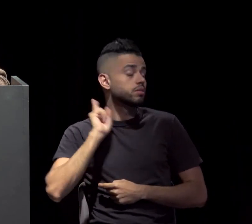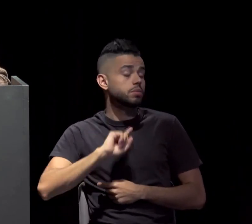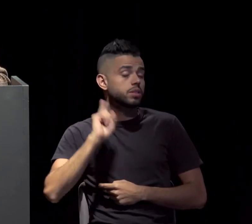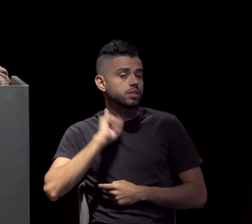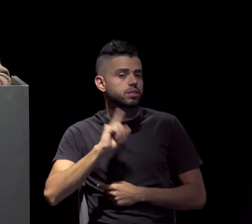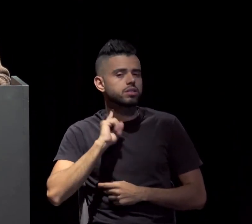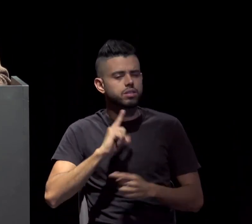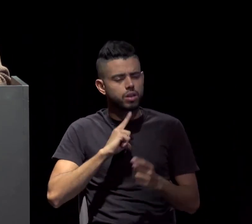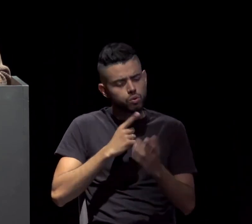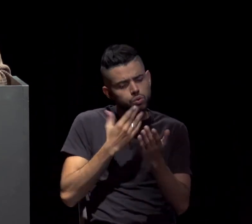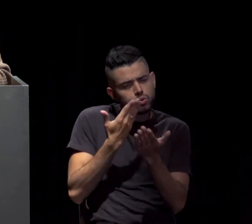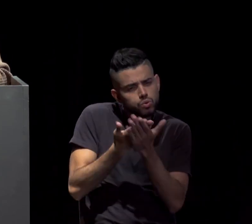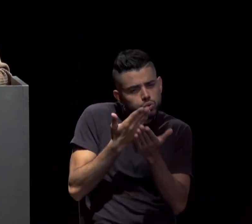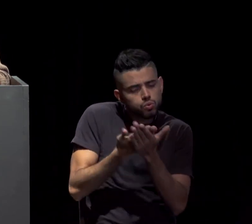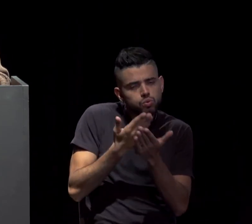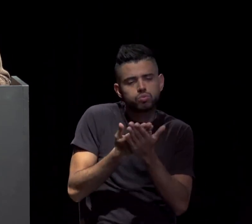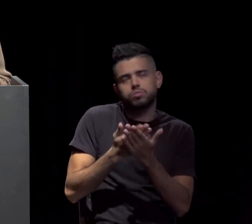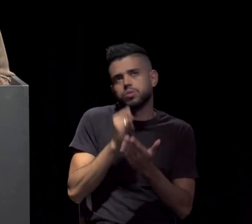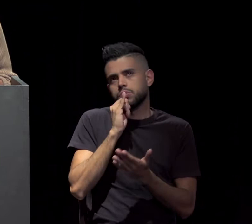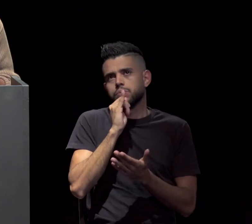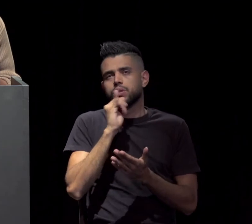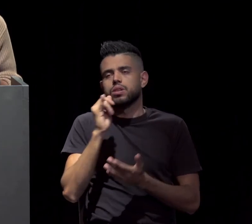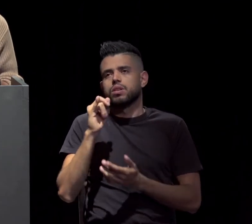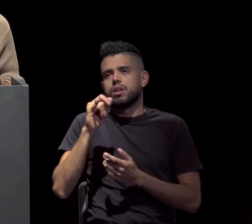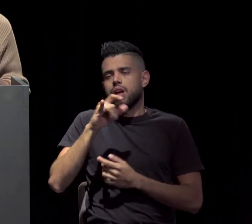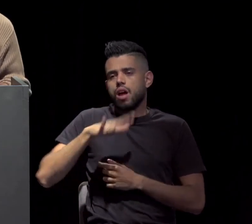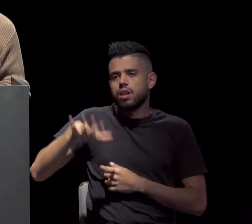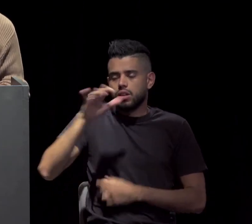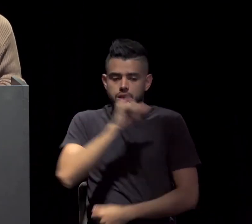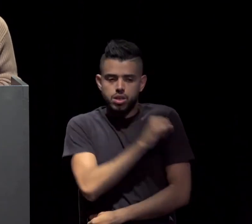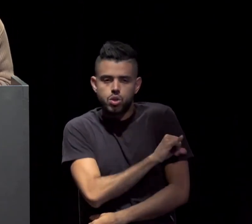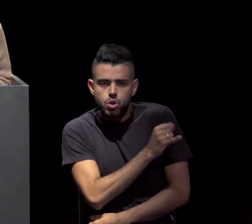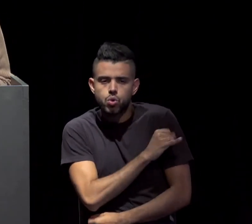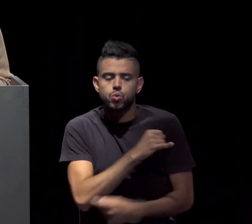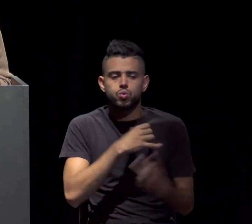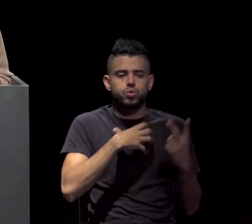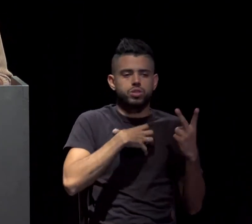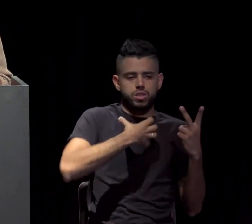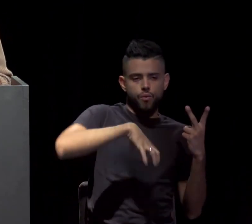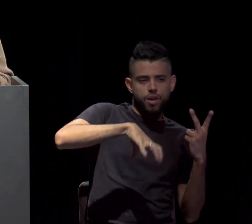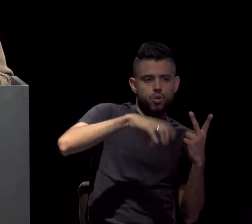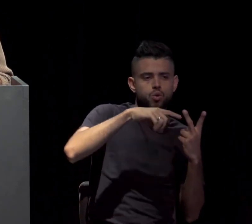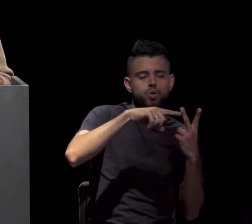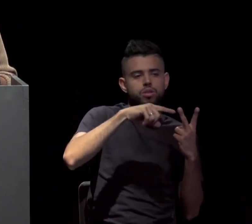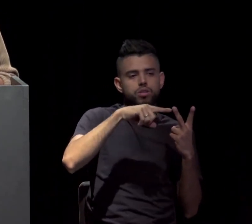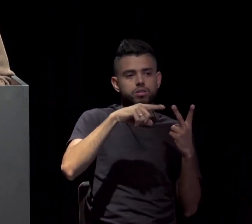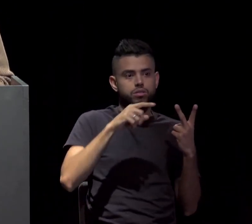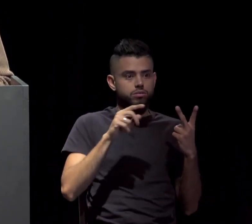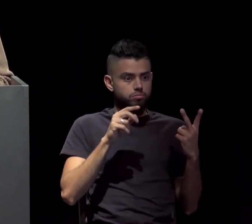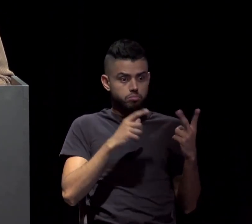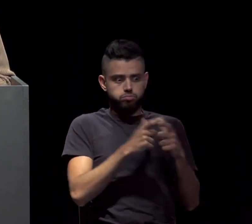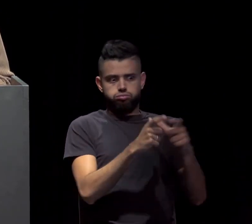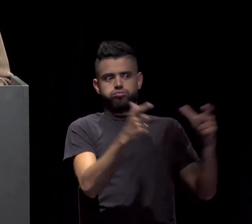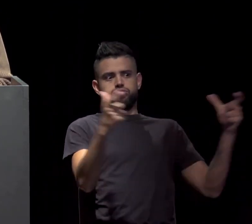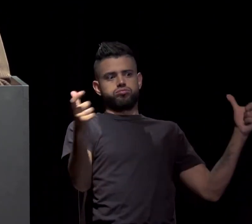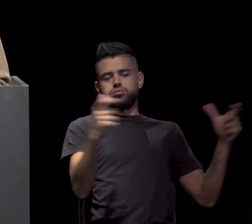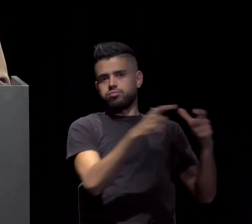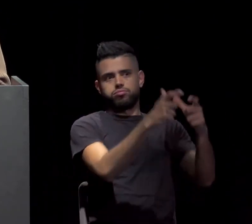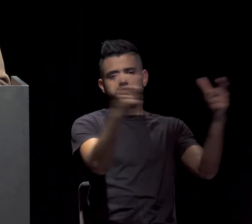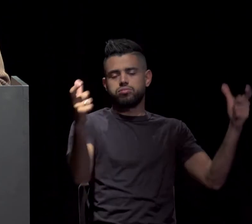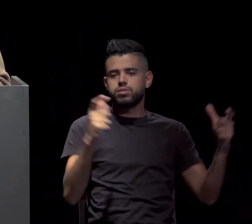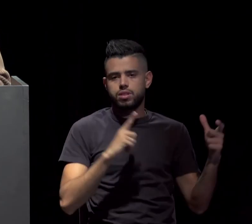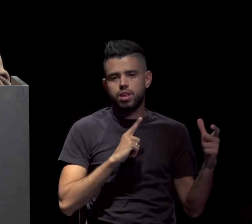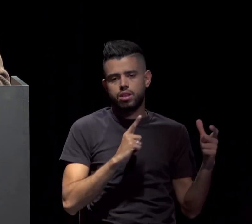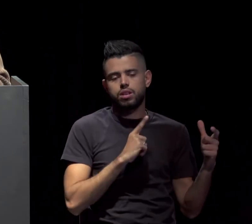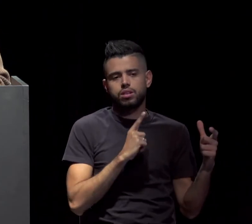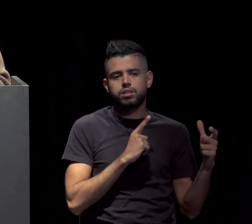afrodescendentes do Brasil, em áreas como Rio de Janeiro, Salvador. Essa população é visível, ela está muito presente, ela contribui de maneira